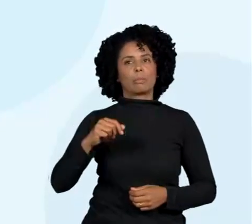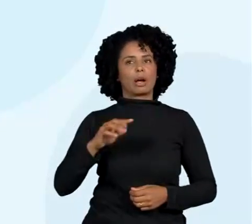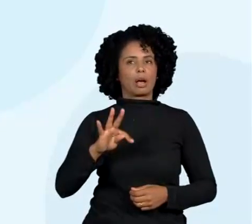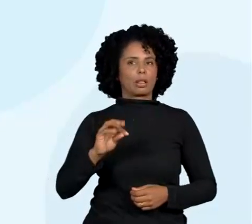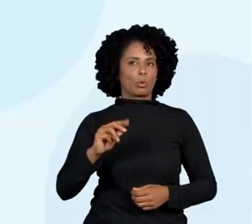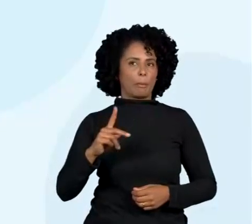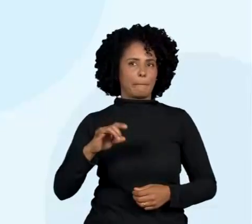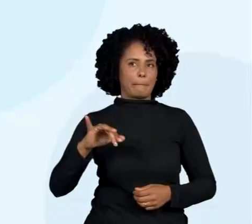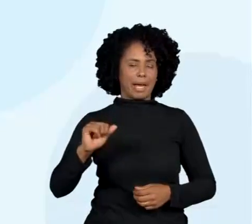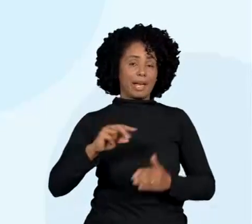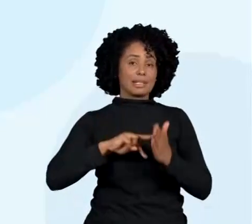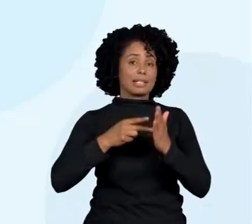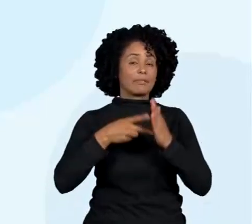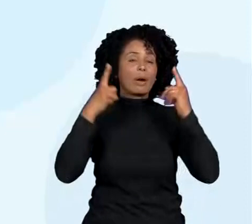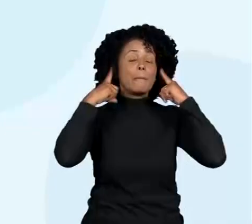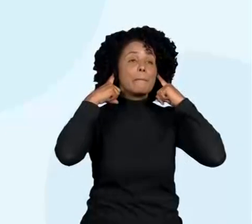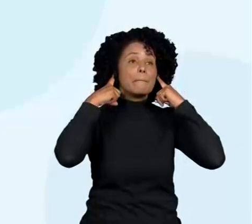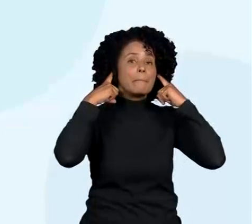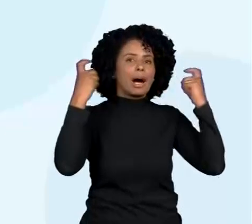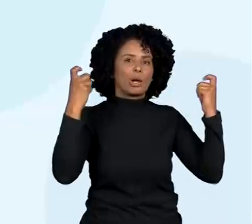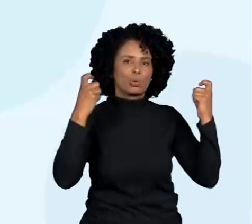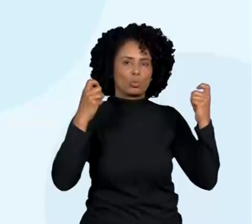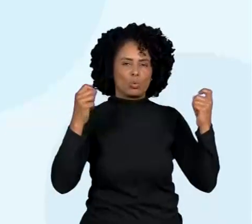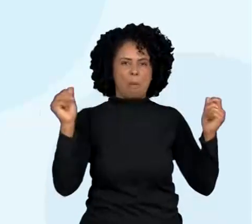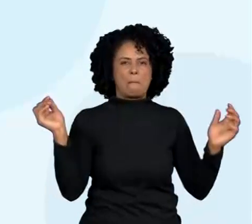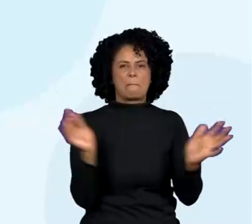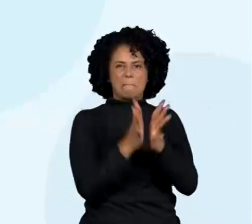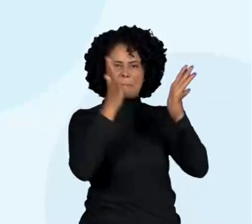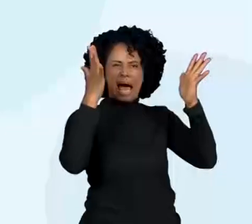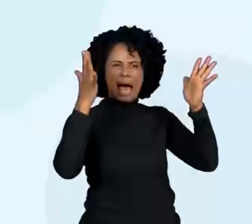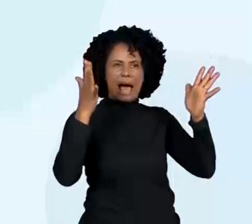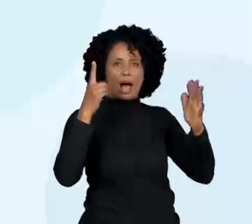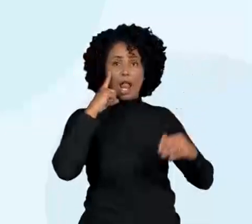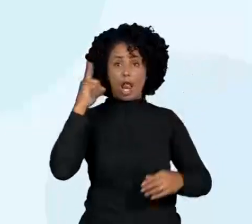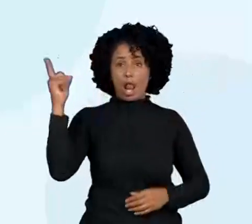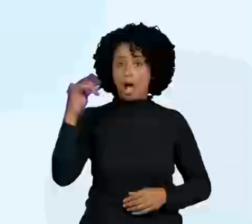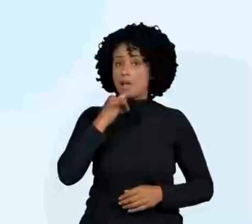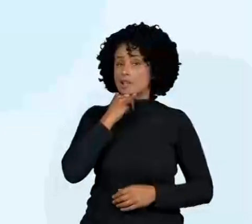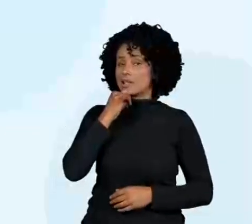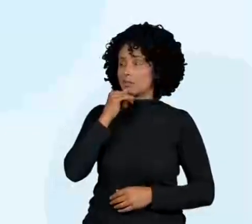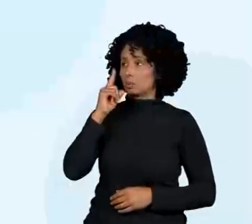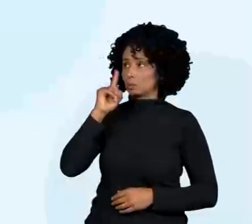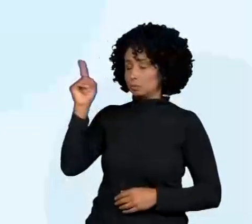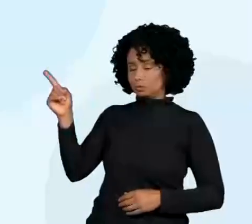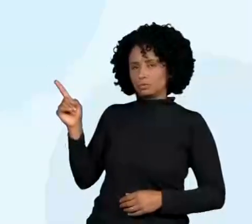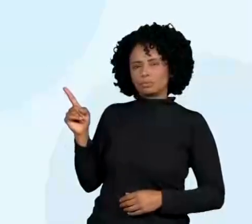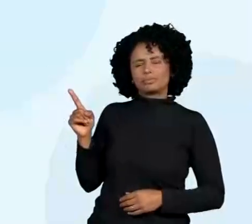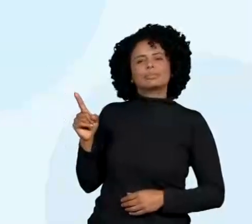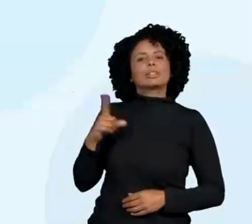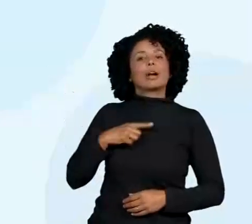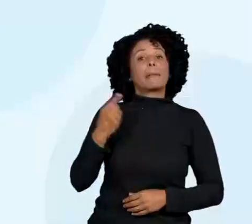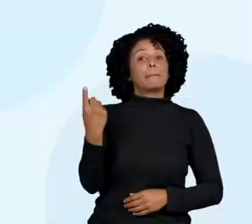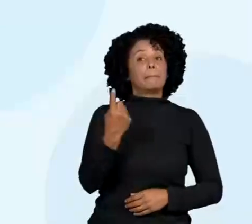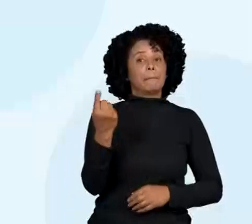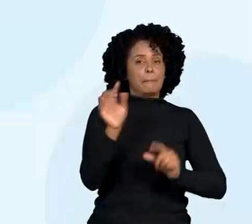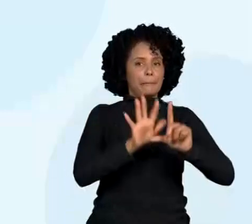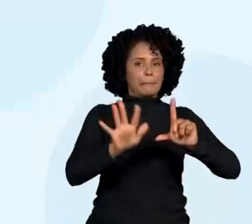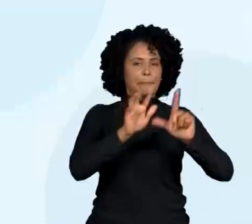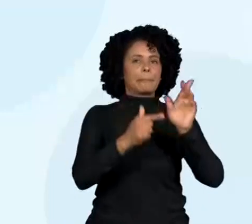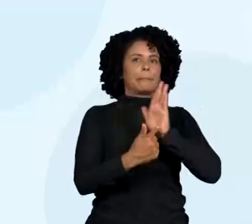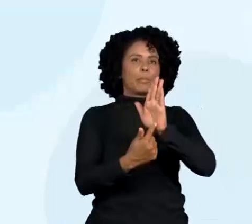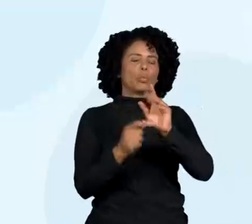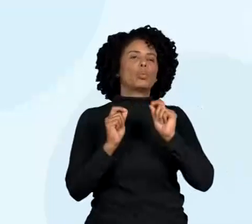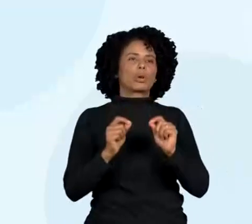sons. E vou colocar um exemplo. Atenção nas imagens. Eu tenho a primeira imagem,